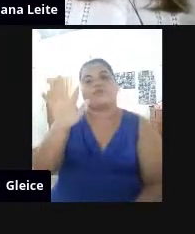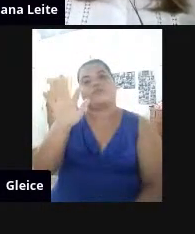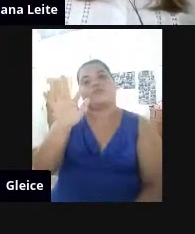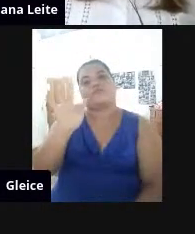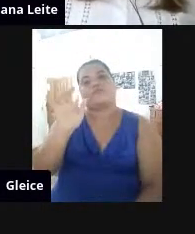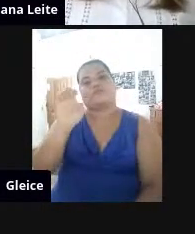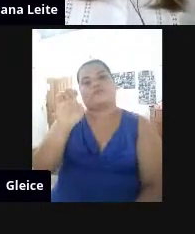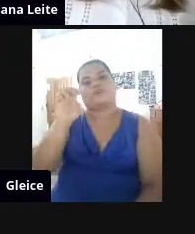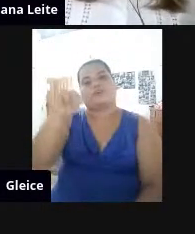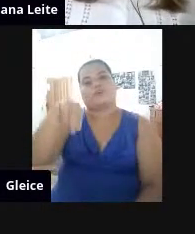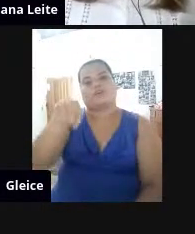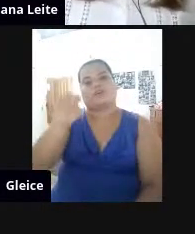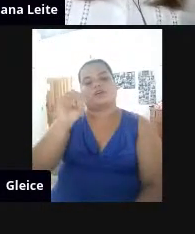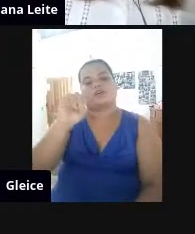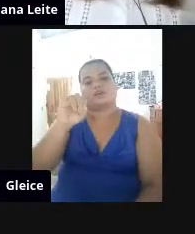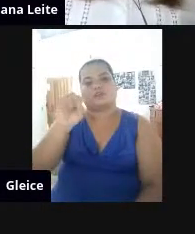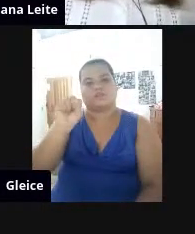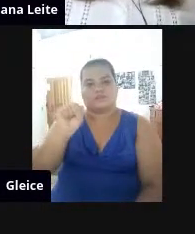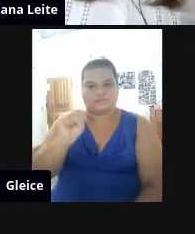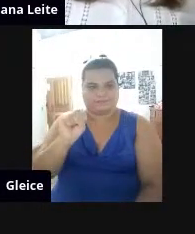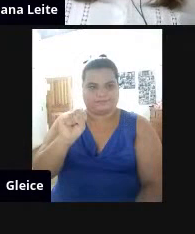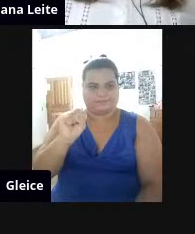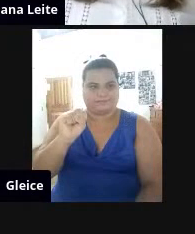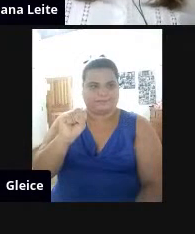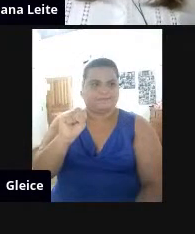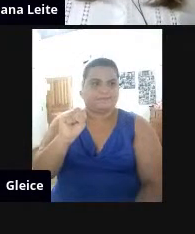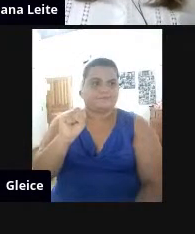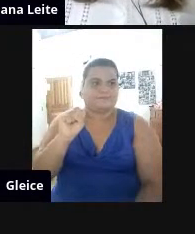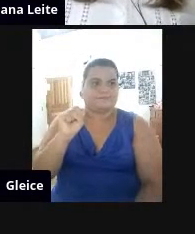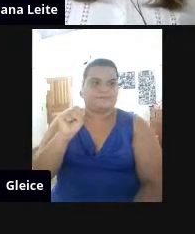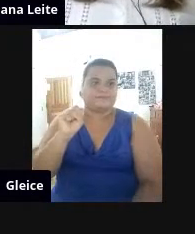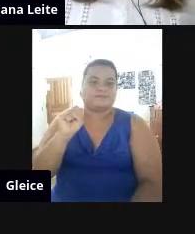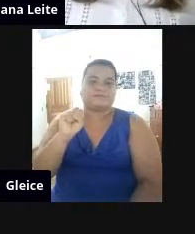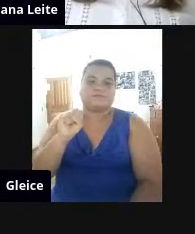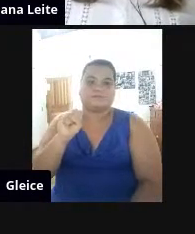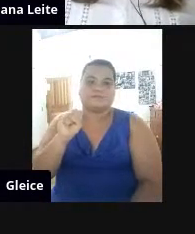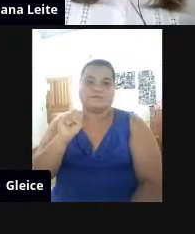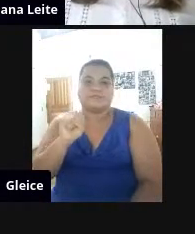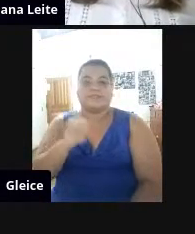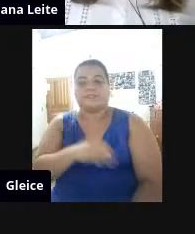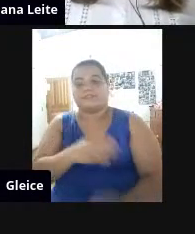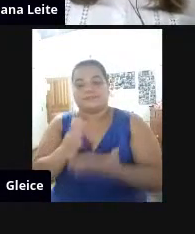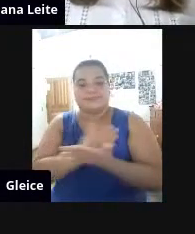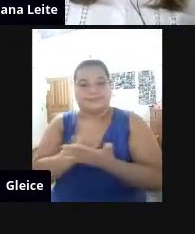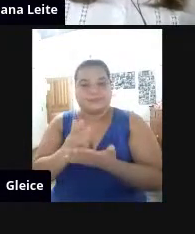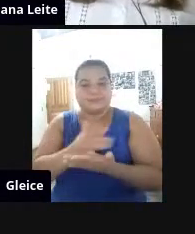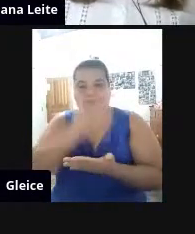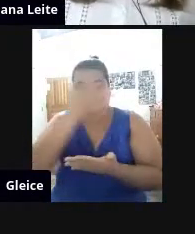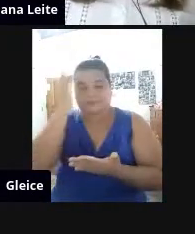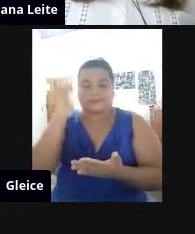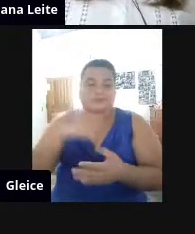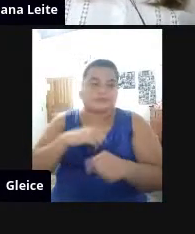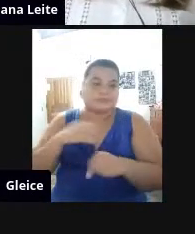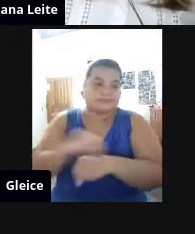tóxicas em algumas situações, né? Para alguns organismos que podem desenvolver alergias também. Na